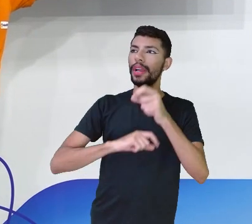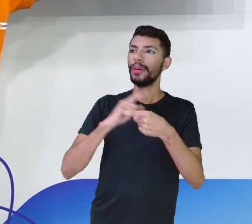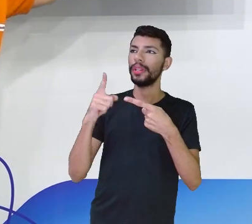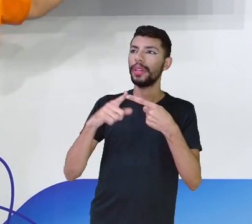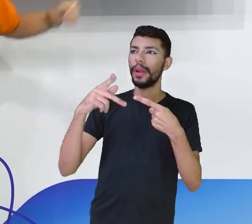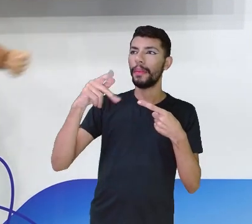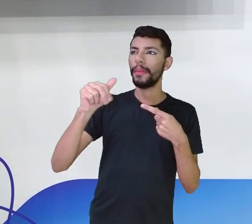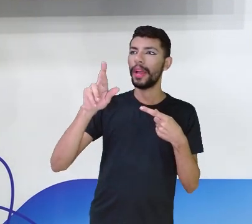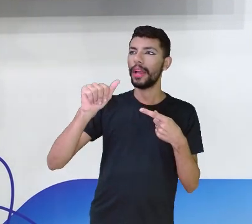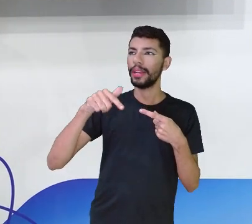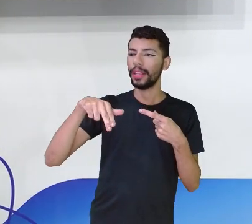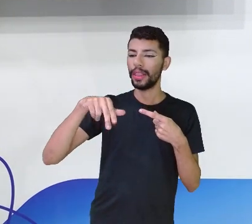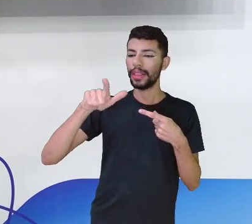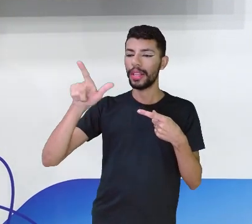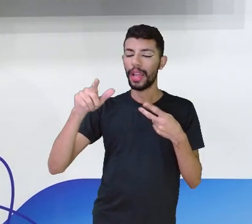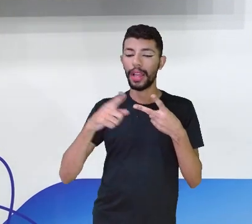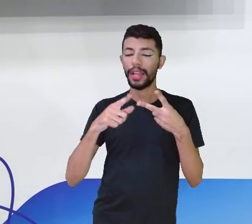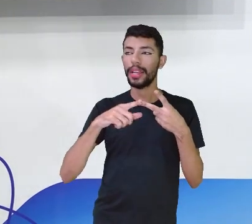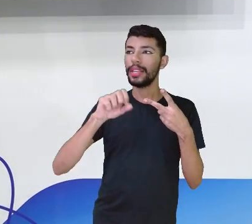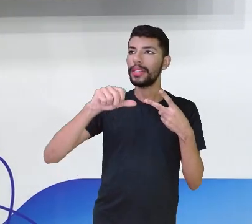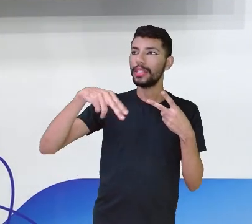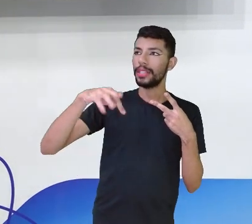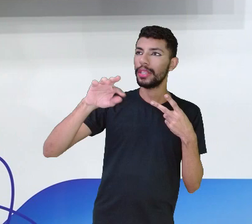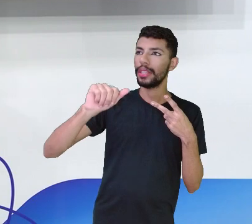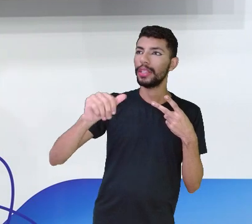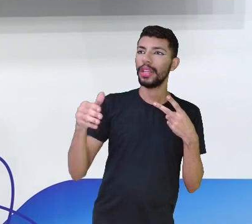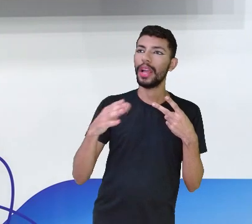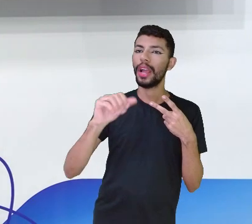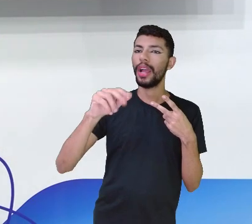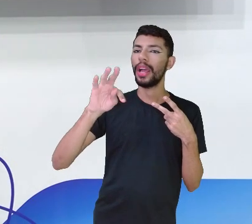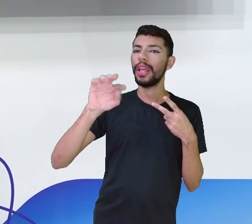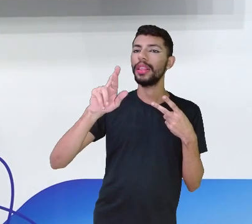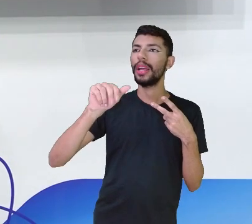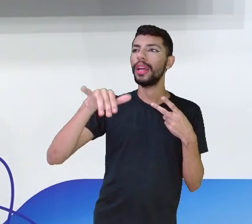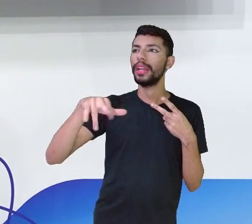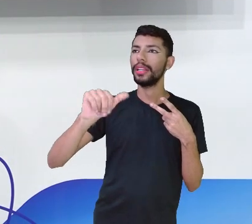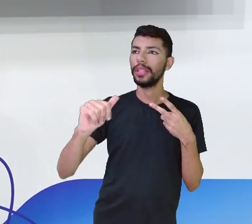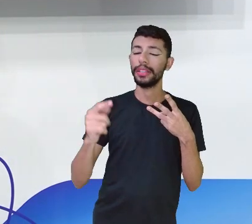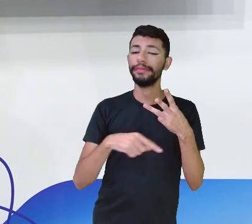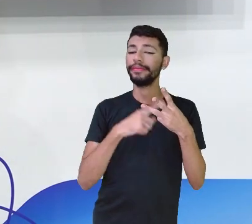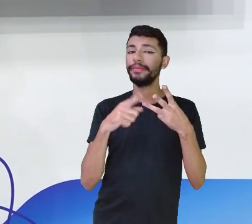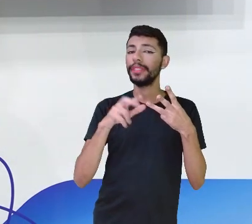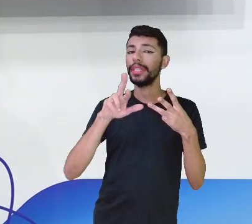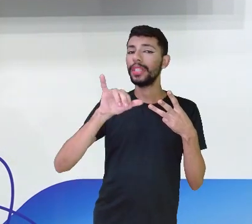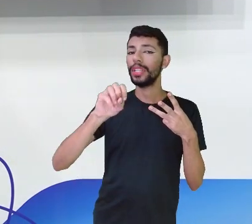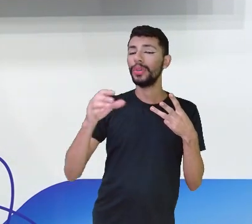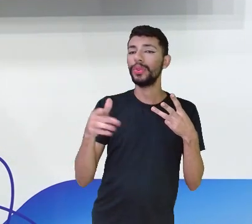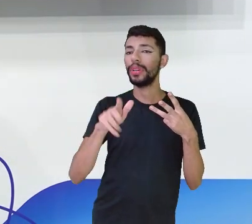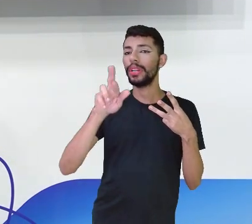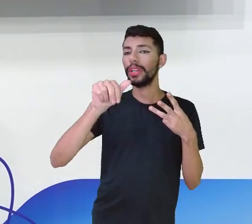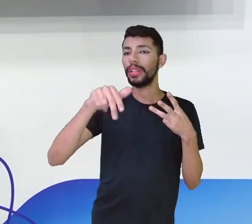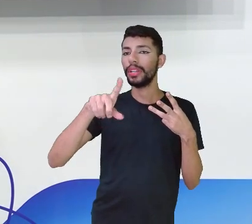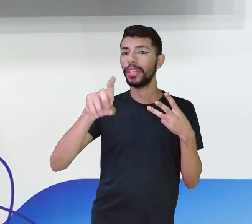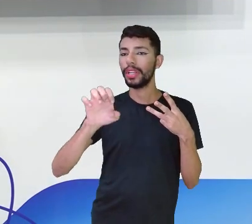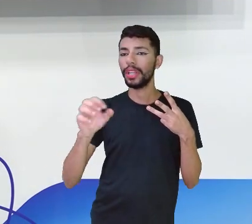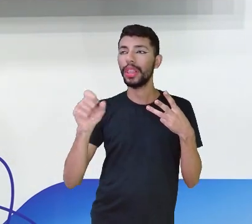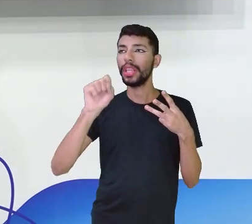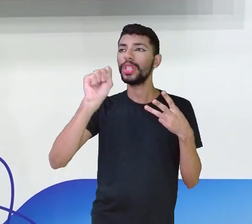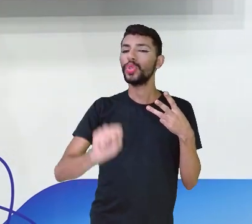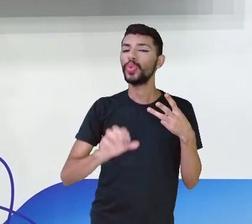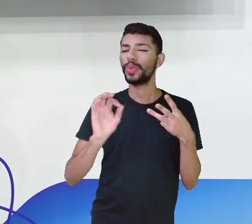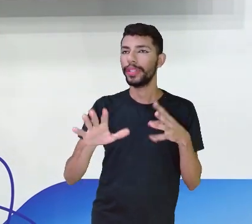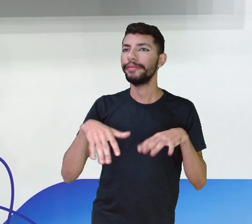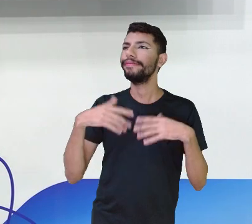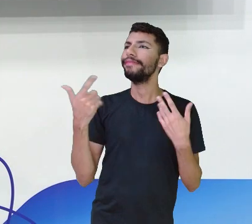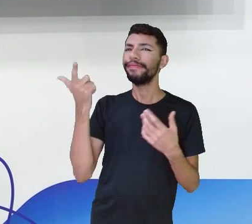são Paraná, Santa Catarina e Rio Grande do Sul. Beleza? Deu para dar uma passeadinha